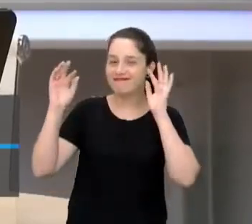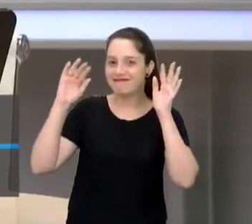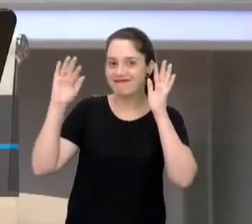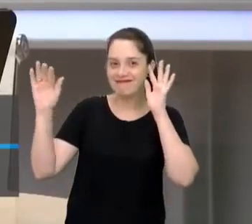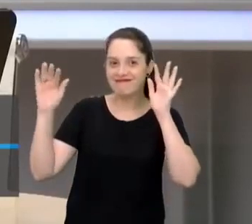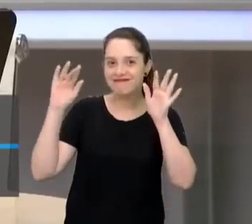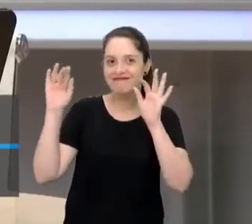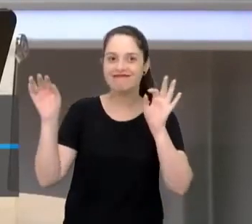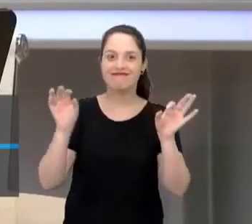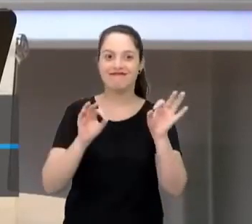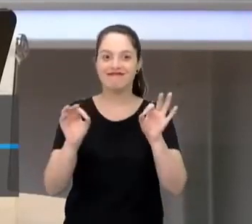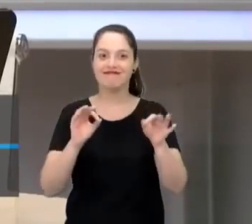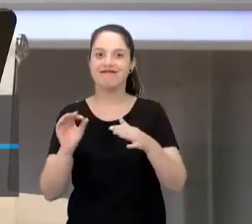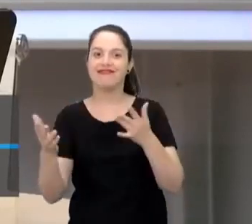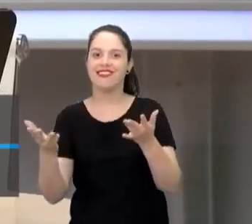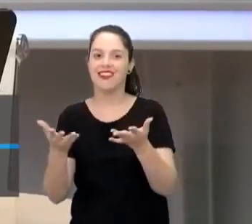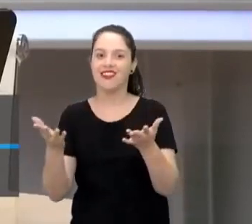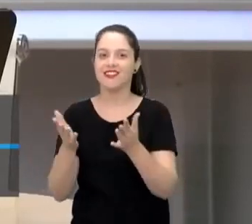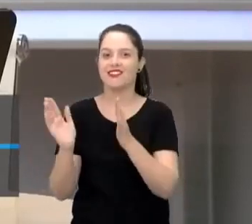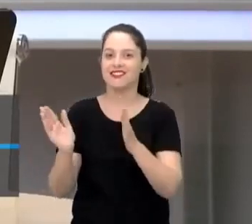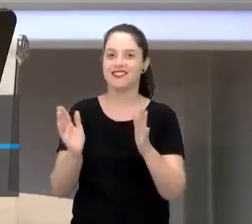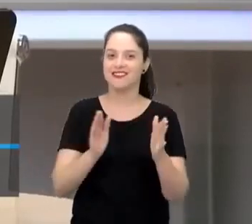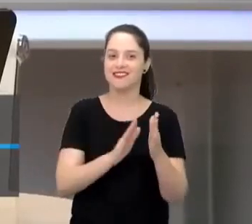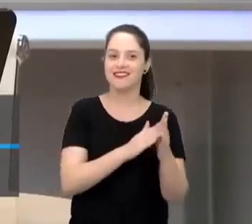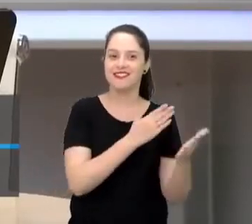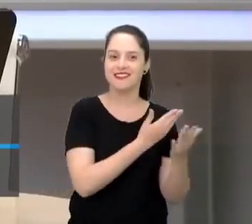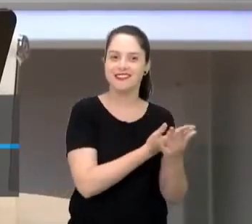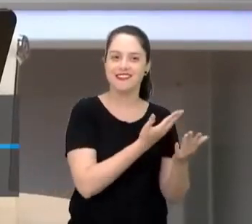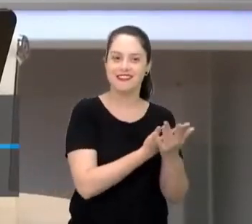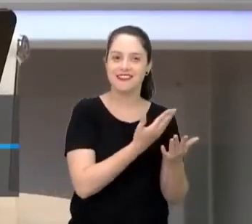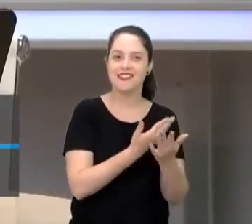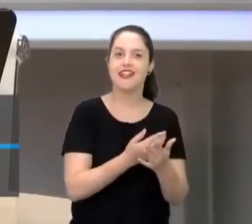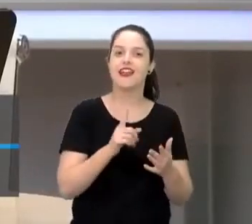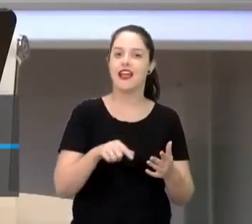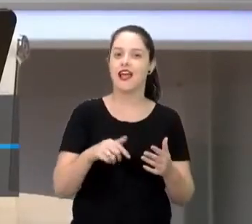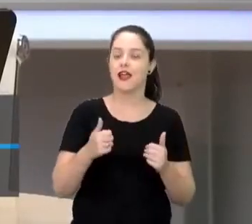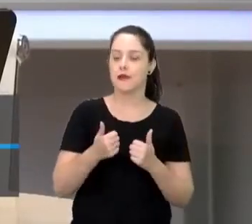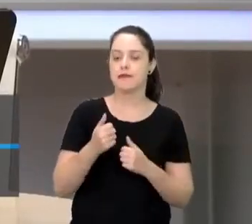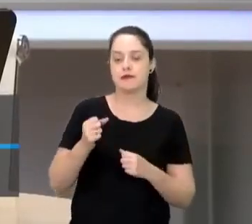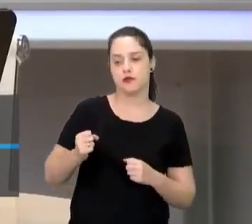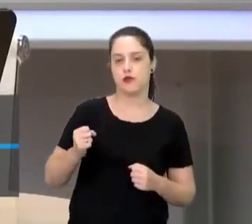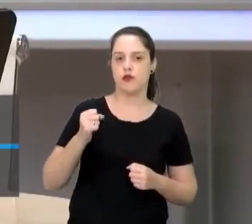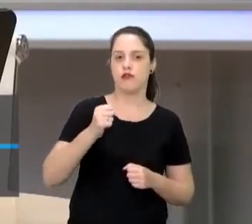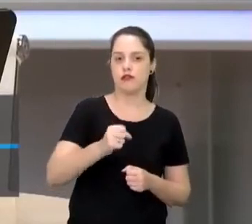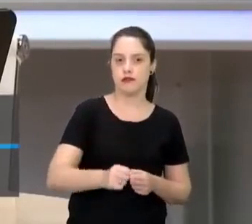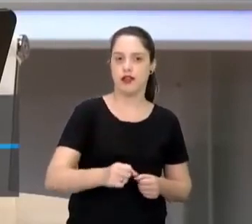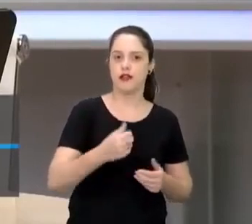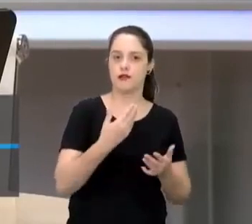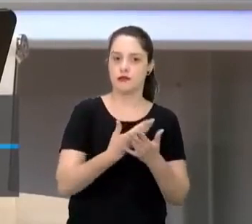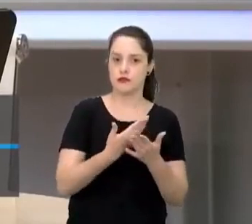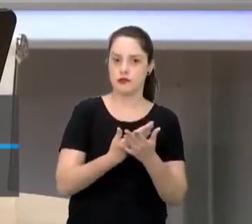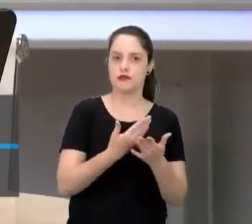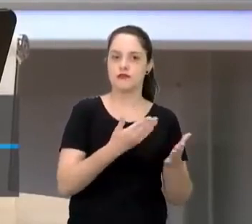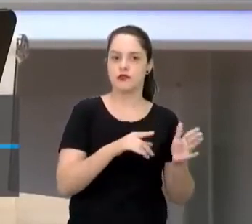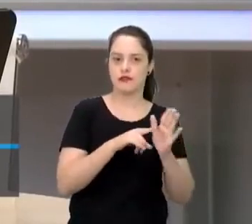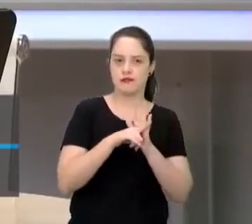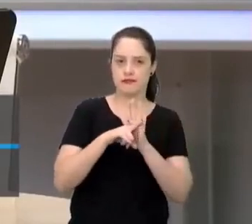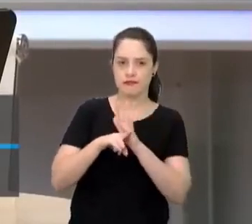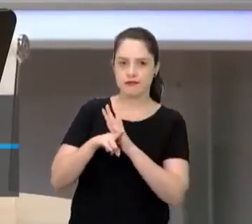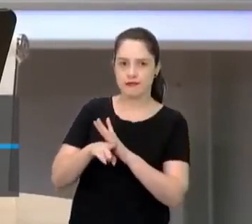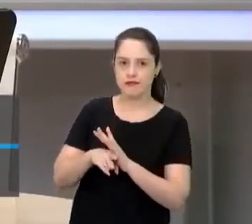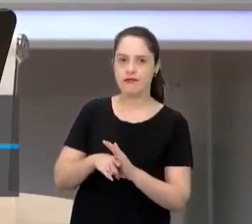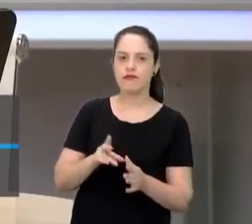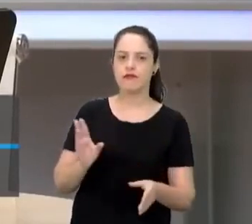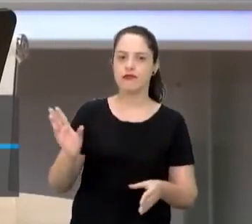vai planejar o ano letivo, né, com os nossos estudantes. É interessante a gente sempre colocar aí no nosso plano de aula e tal, metodologias ativas que tem o aluno